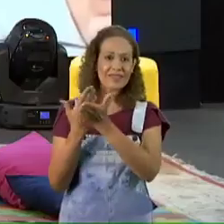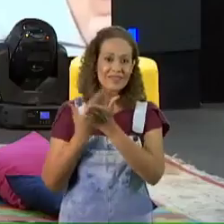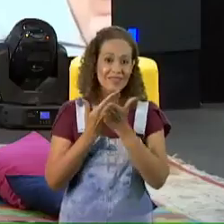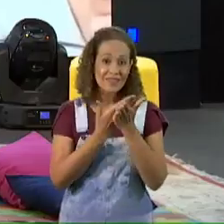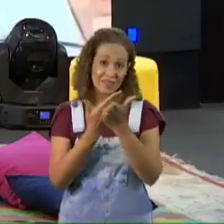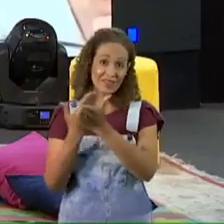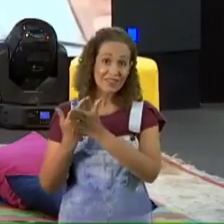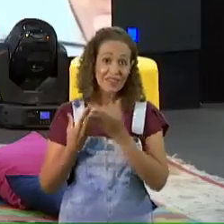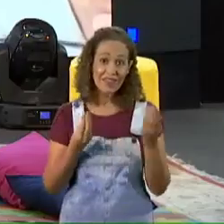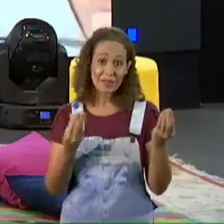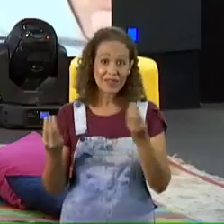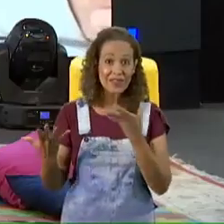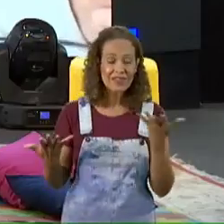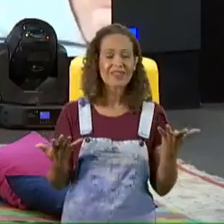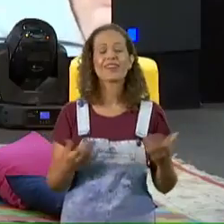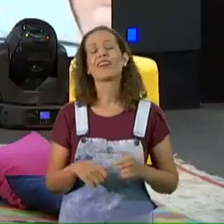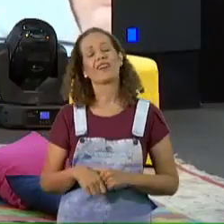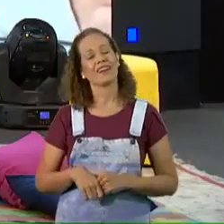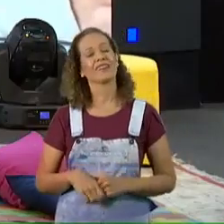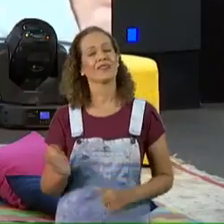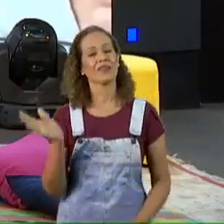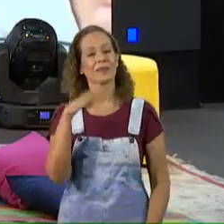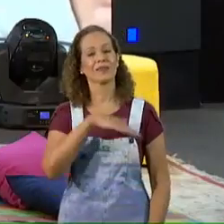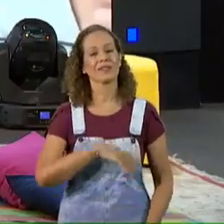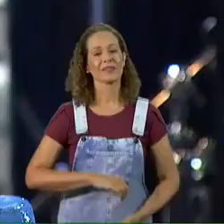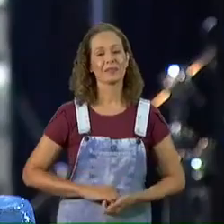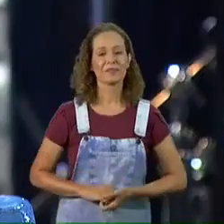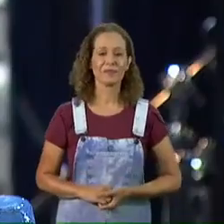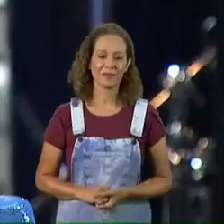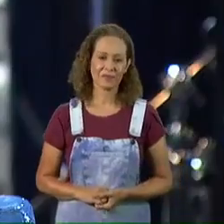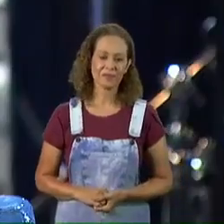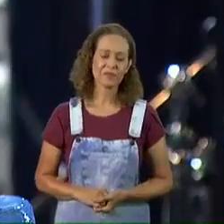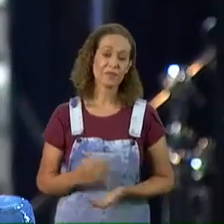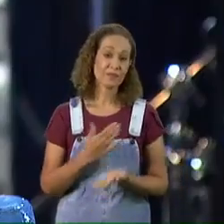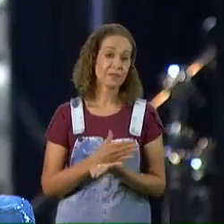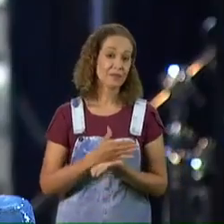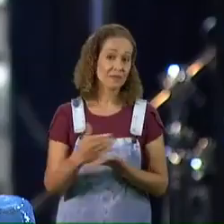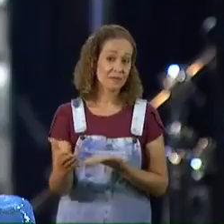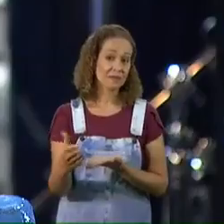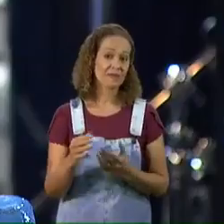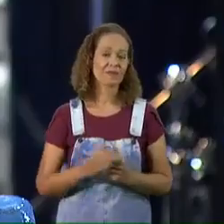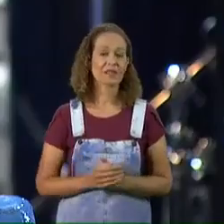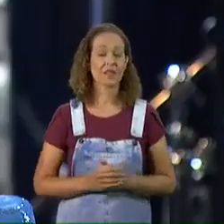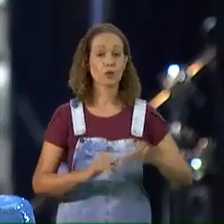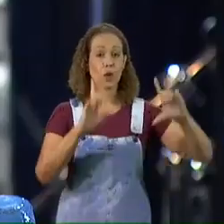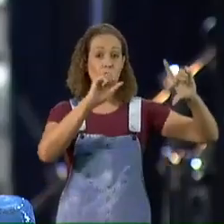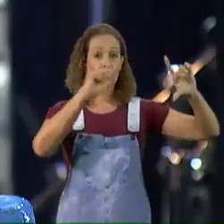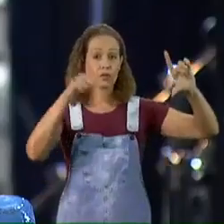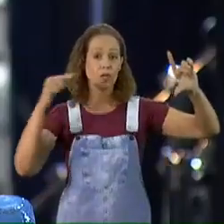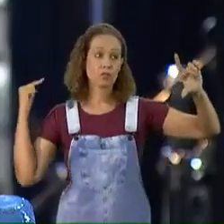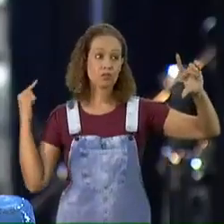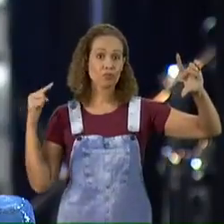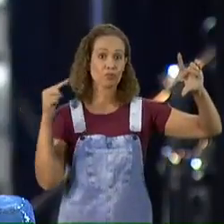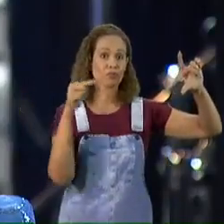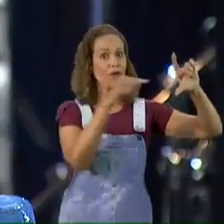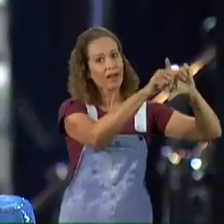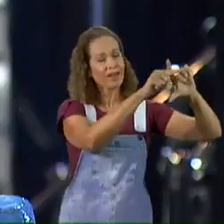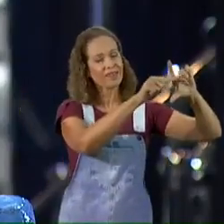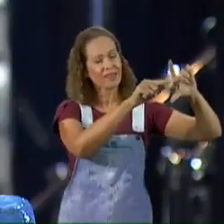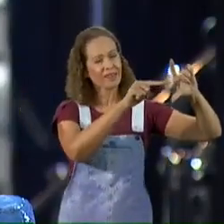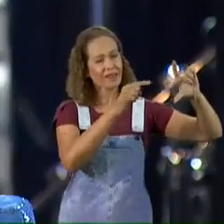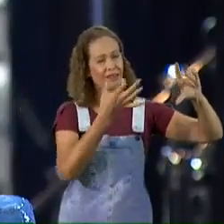bastante? Ah, então vamos lá. Opa! Eu vou começar aqui o acertando o alvo. Vou fazer para